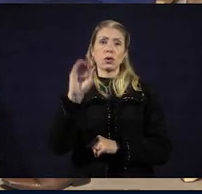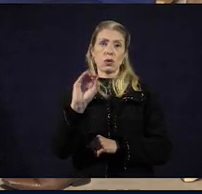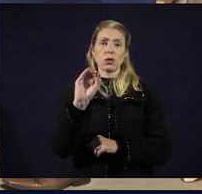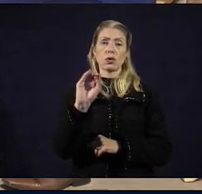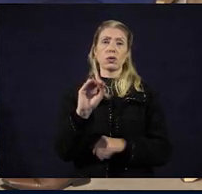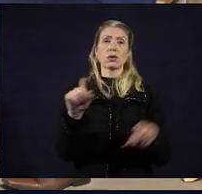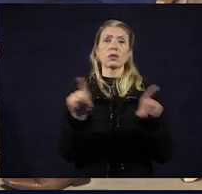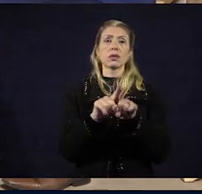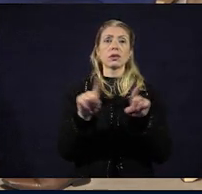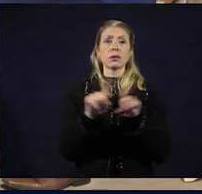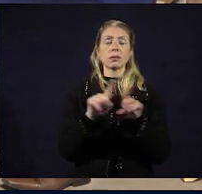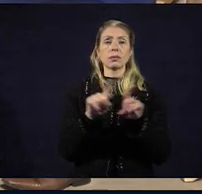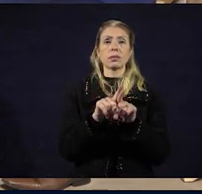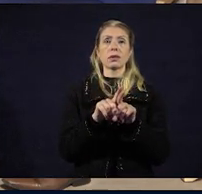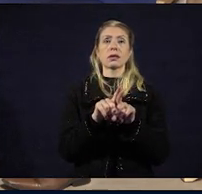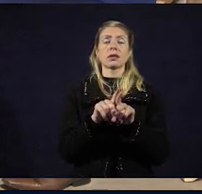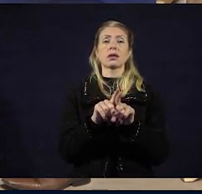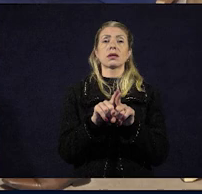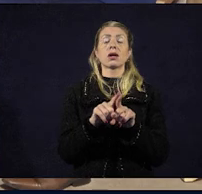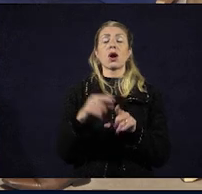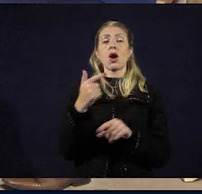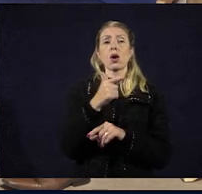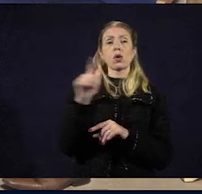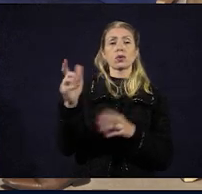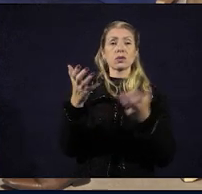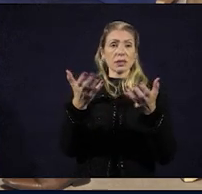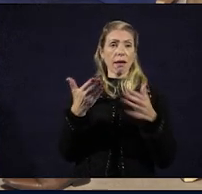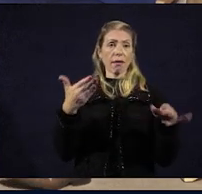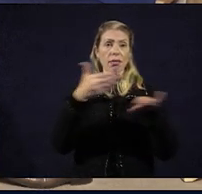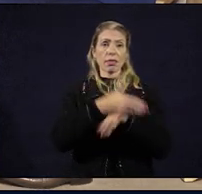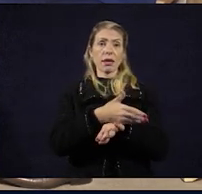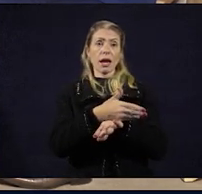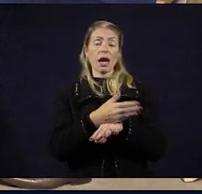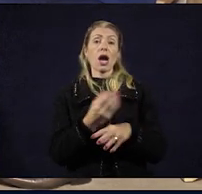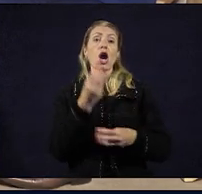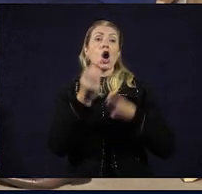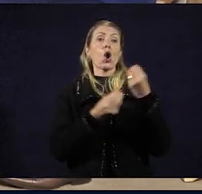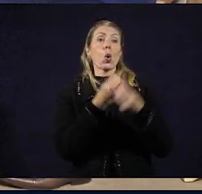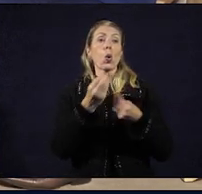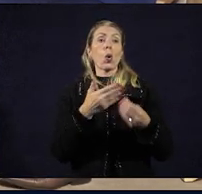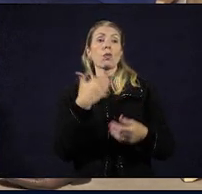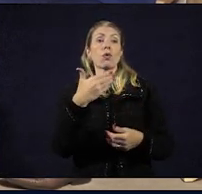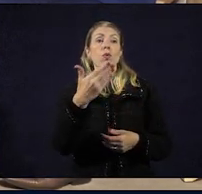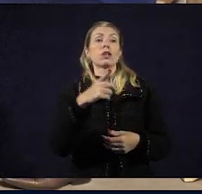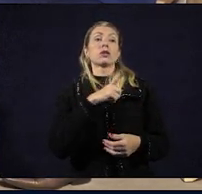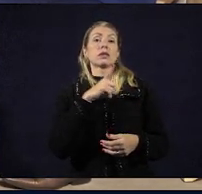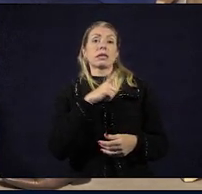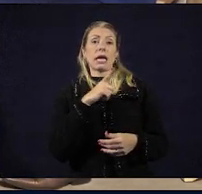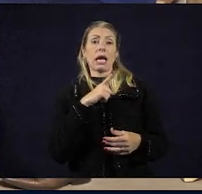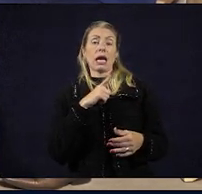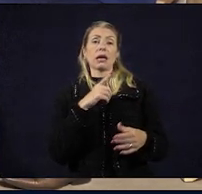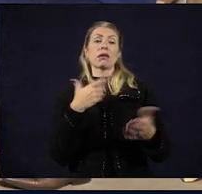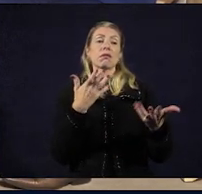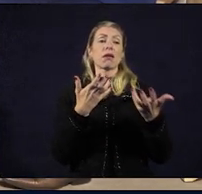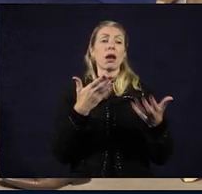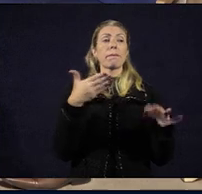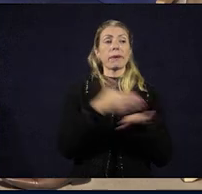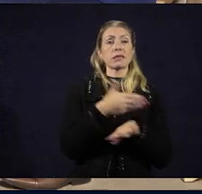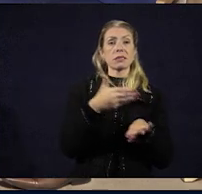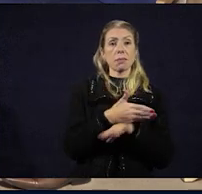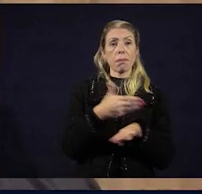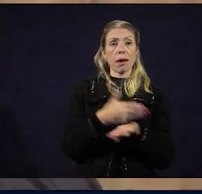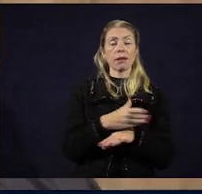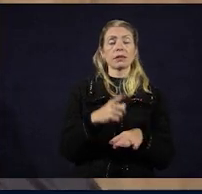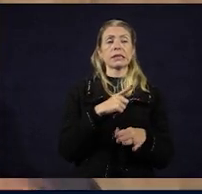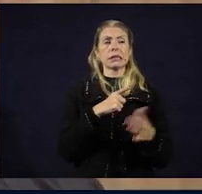IPO né com ambos alguns que gostariam de entrar o pessoal fica Quando é que vai ter follow e tal a gente queria participar né então a gente